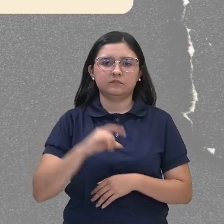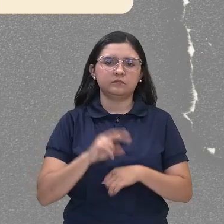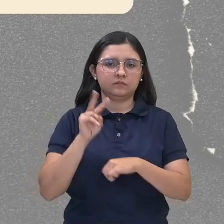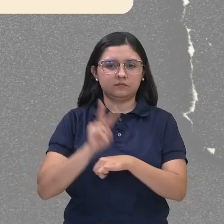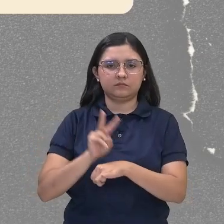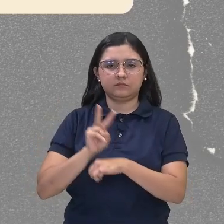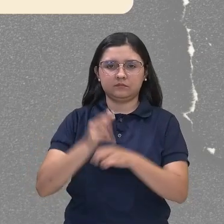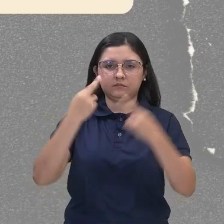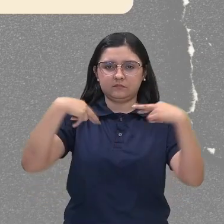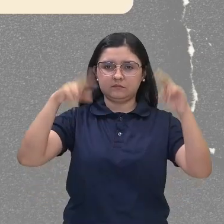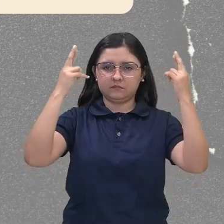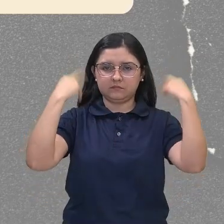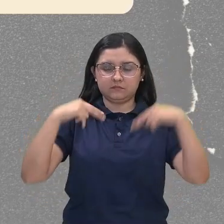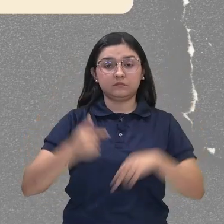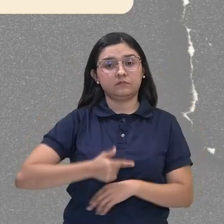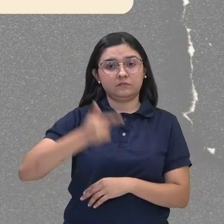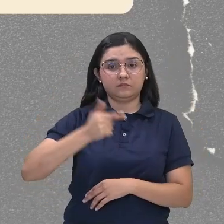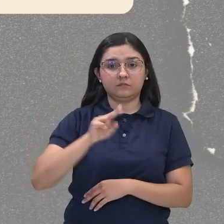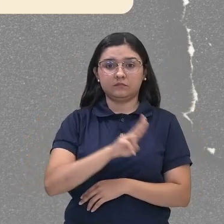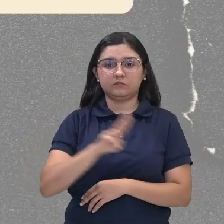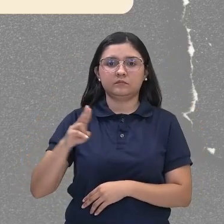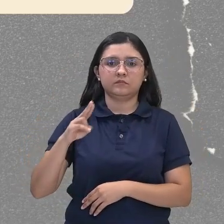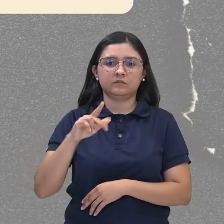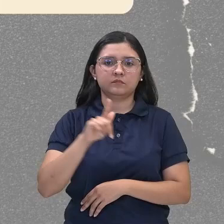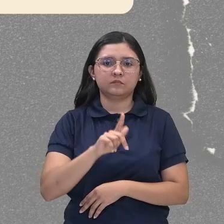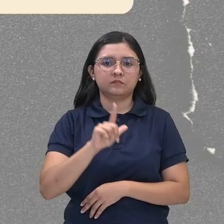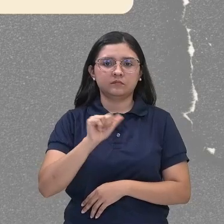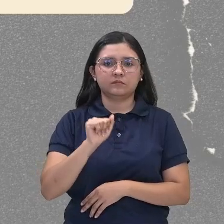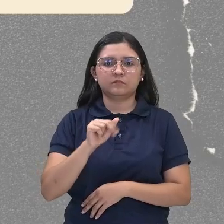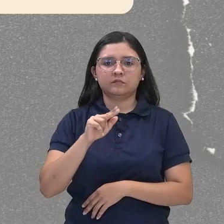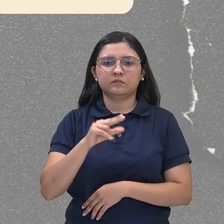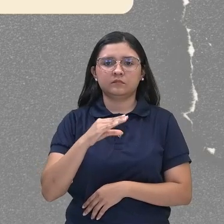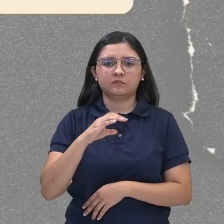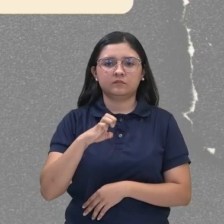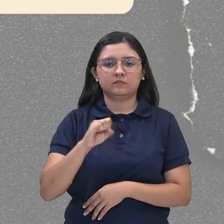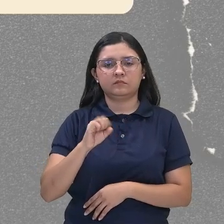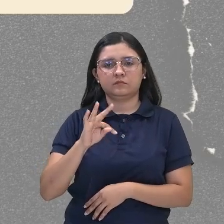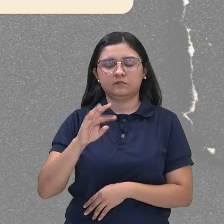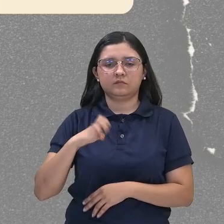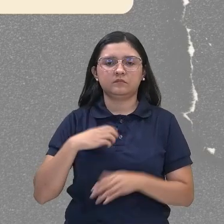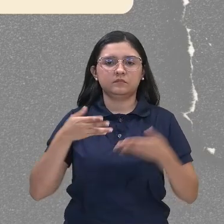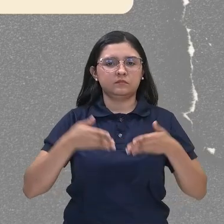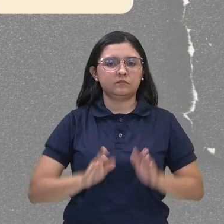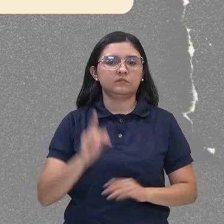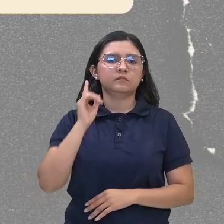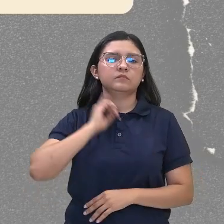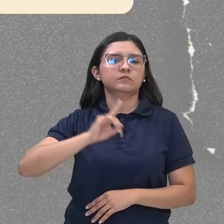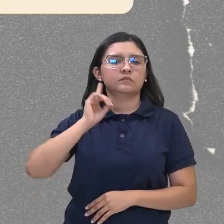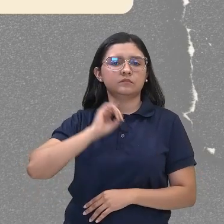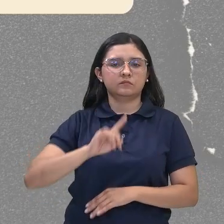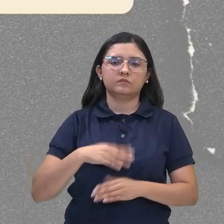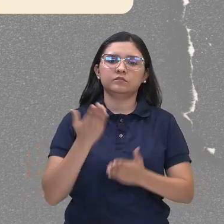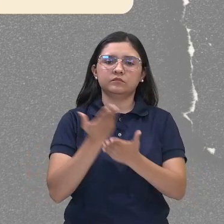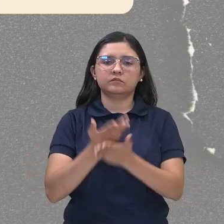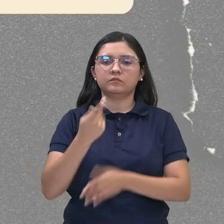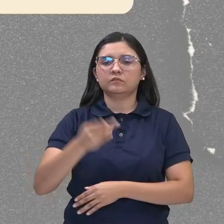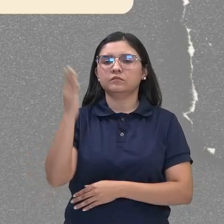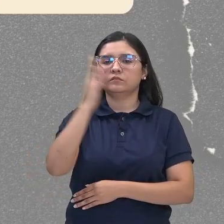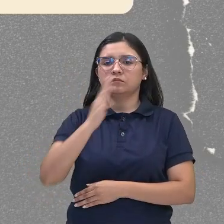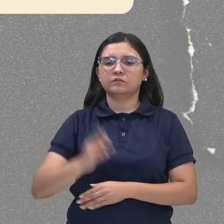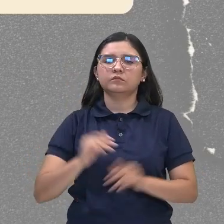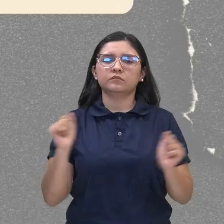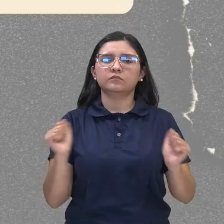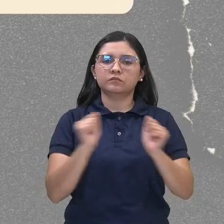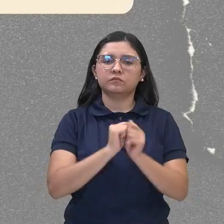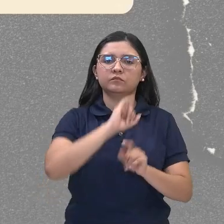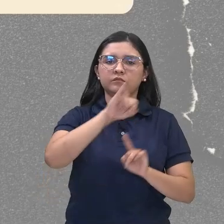rebanhos. Pseudônimo Glauceste Saturnio, nasceu em Mariana, Minas Gerais. Estudou no Brasil com os jesuítas